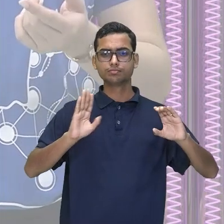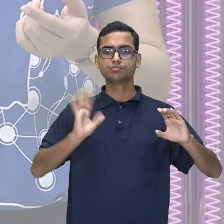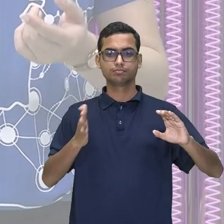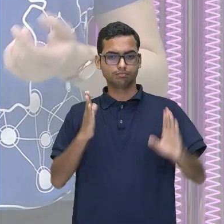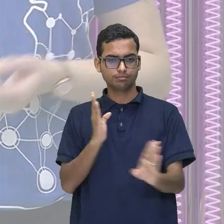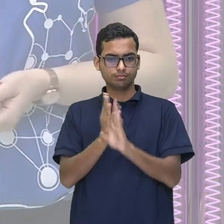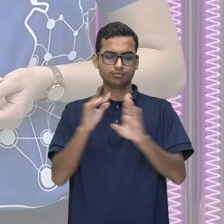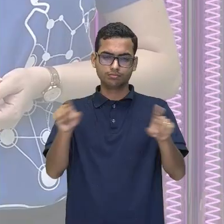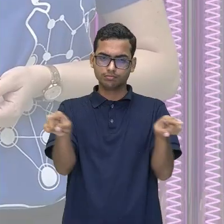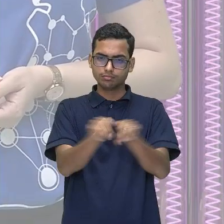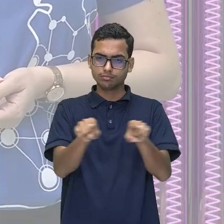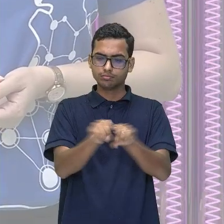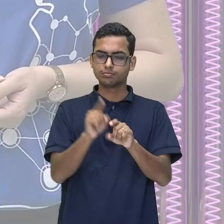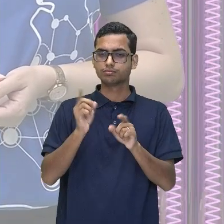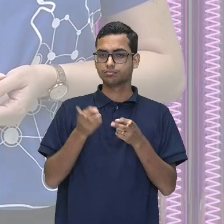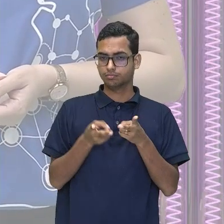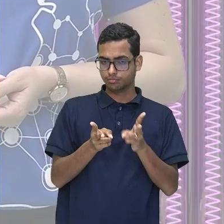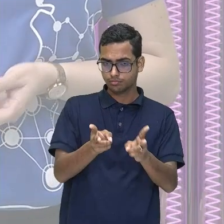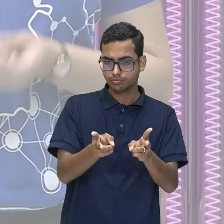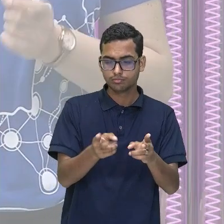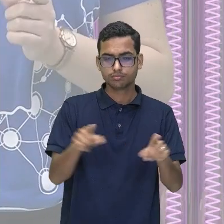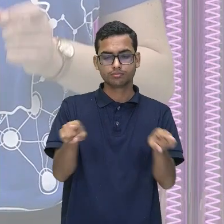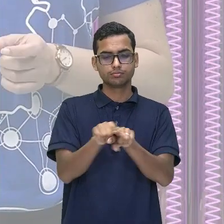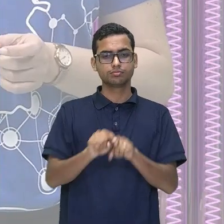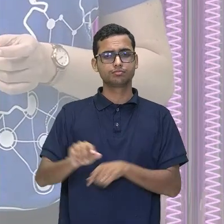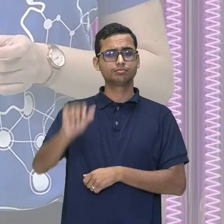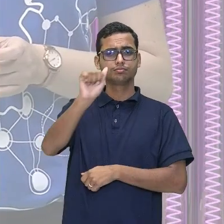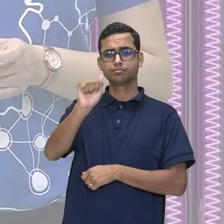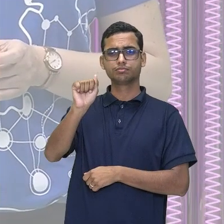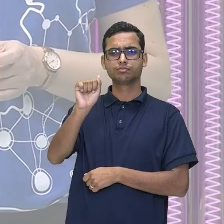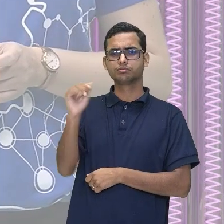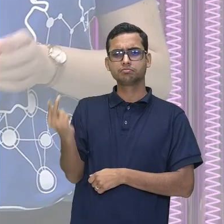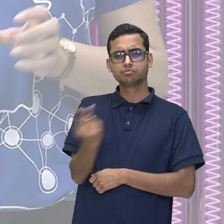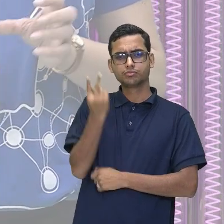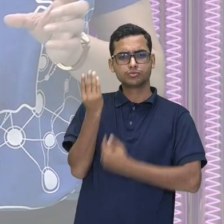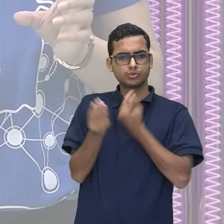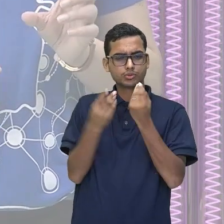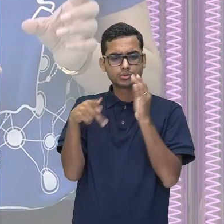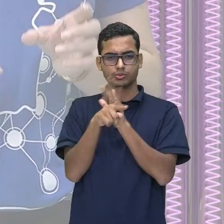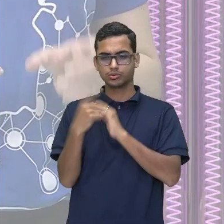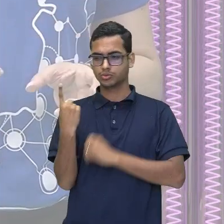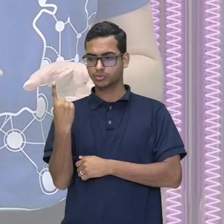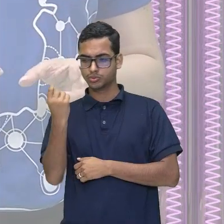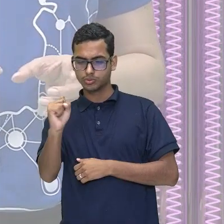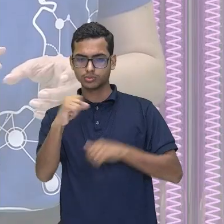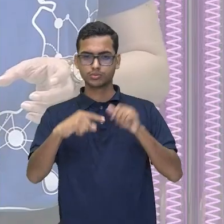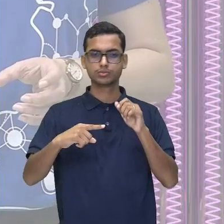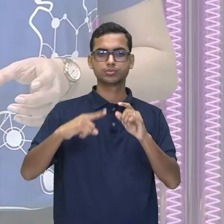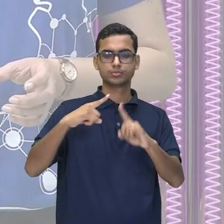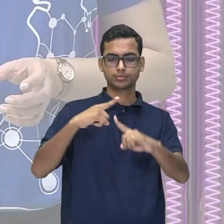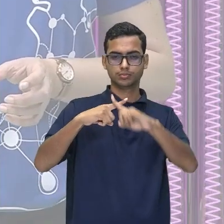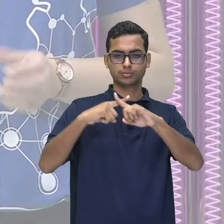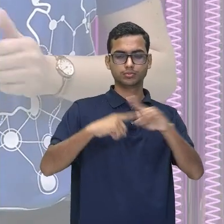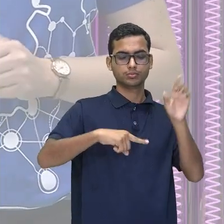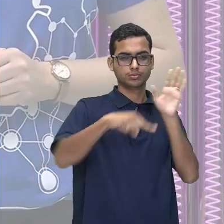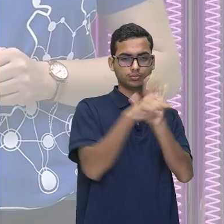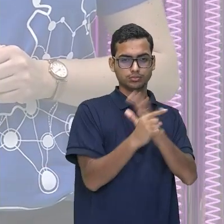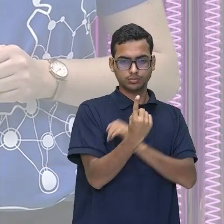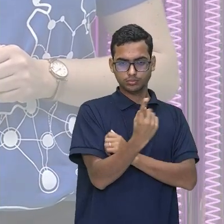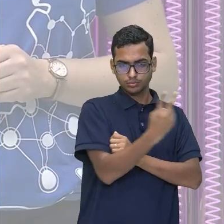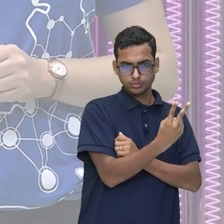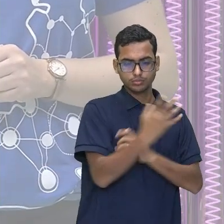gente finalmente poder descobrir o valor de A. Para descobrir o valor de A, a gente vai multiplicar o mais 18